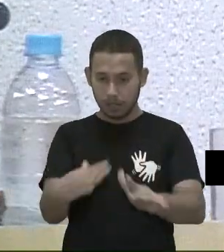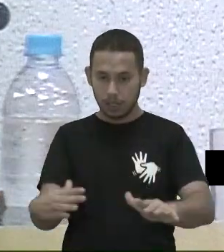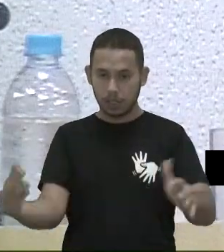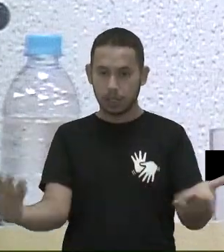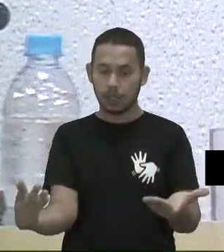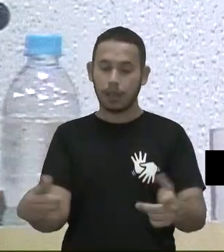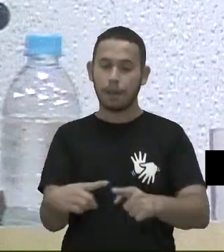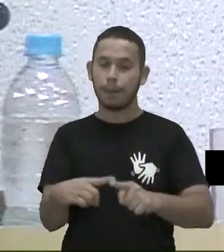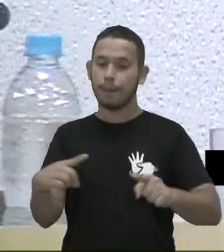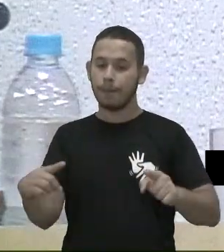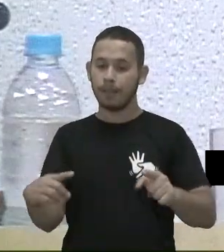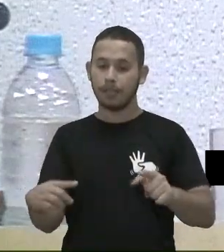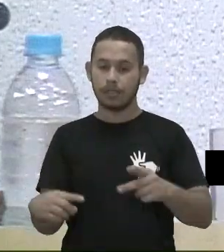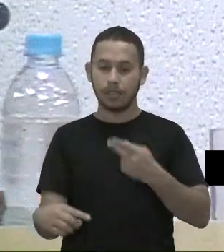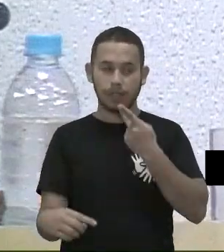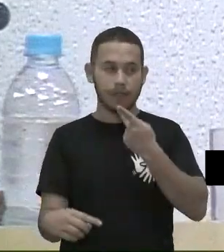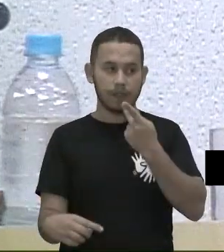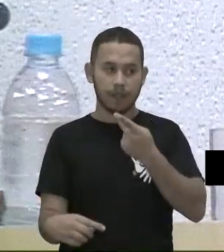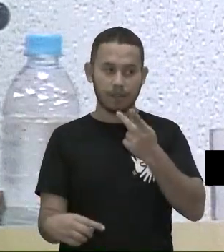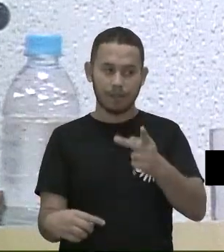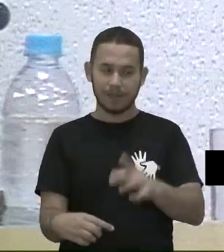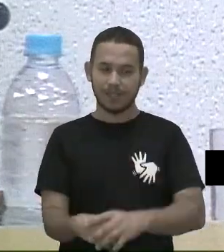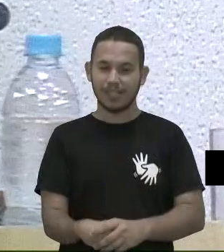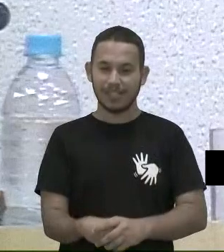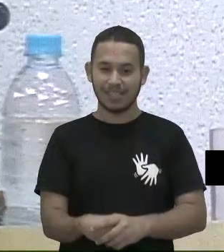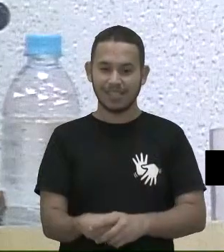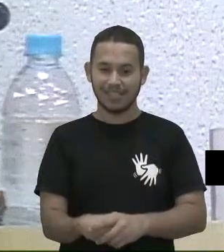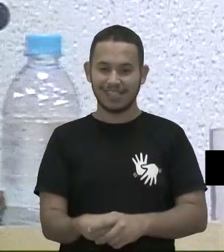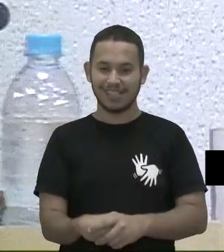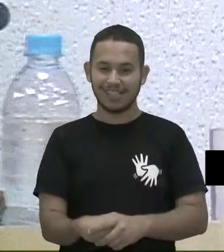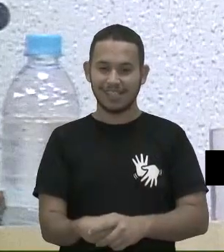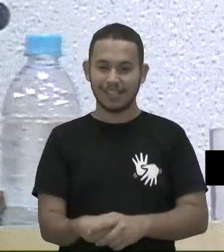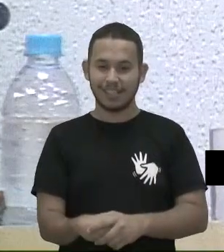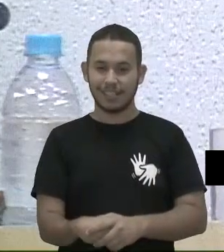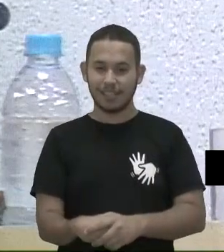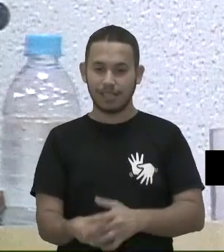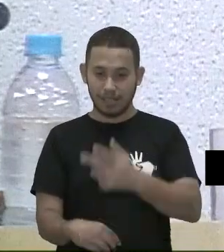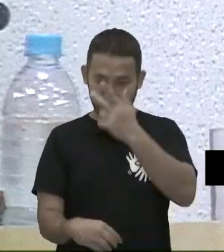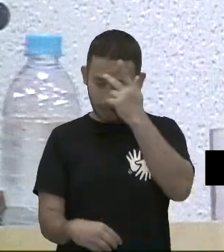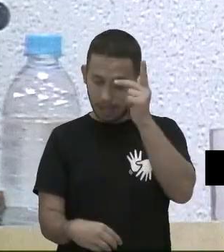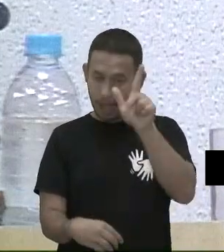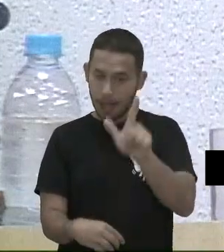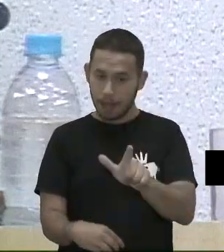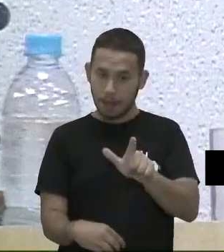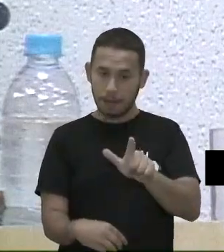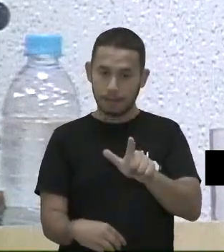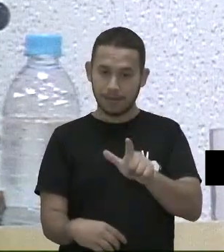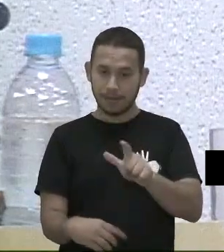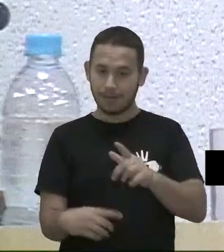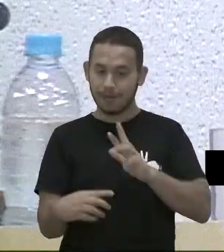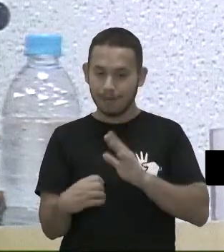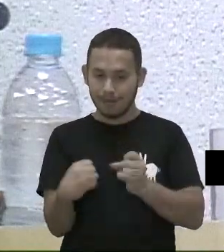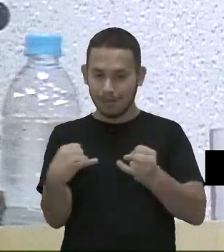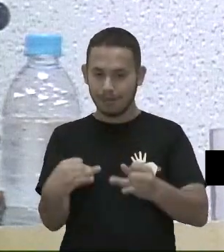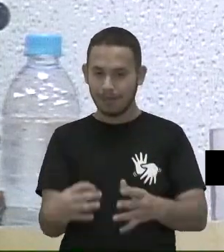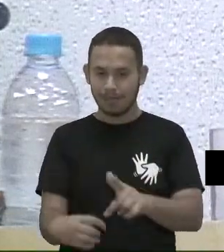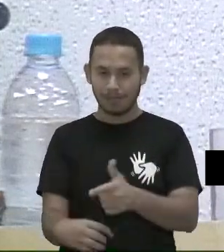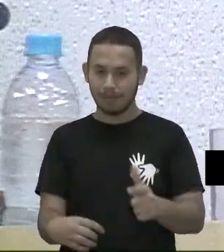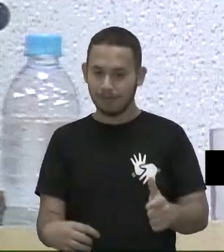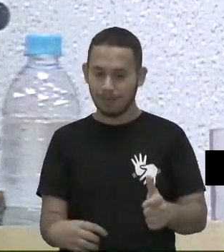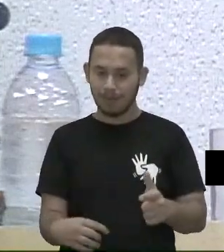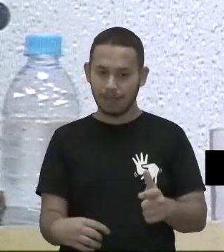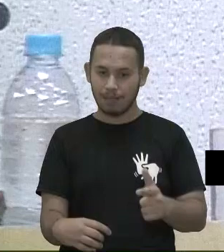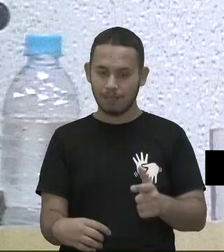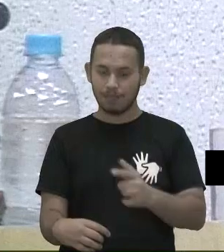eu gostaria de deixar algo registrado aqui. Quem não deve, não teme. Seria muito bom e